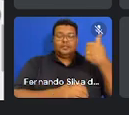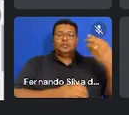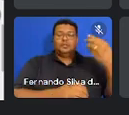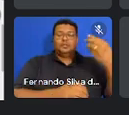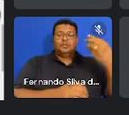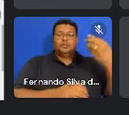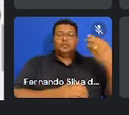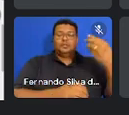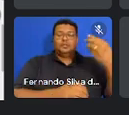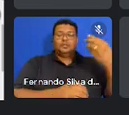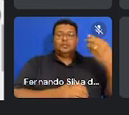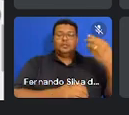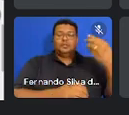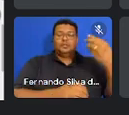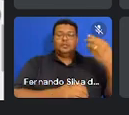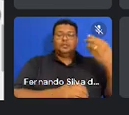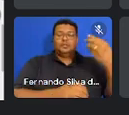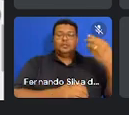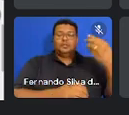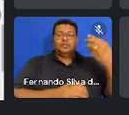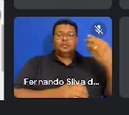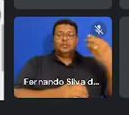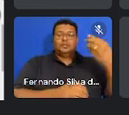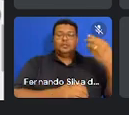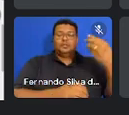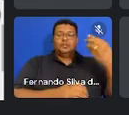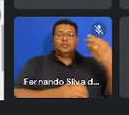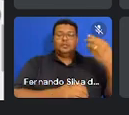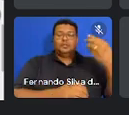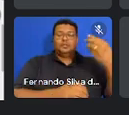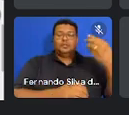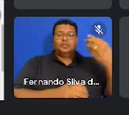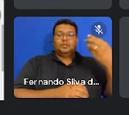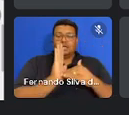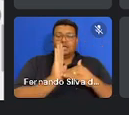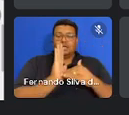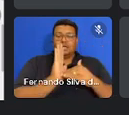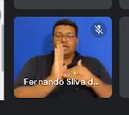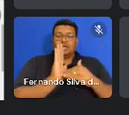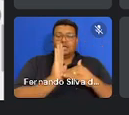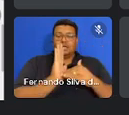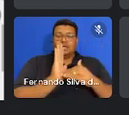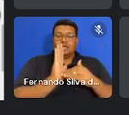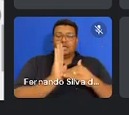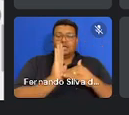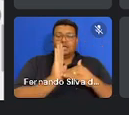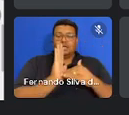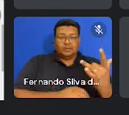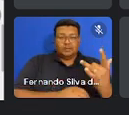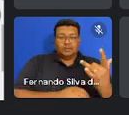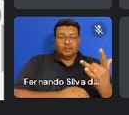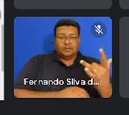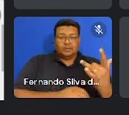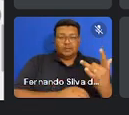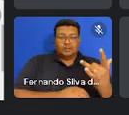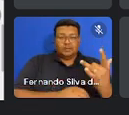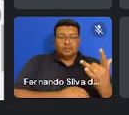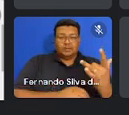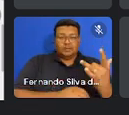novos envios. Até agora, até amanhã. Eu coloquei, se eu não me engano, até amanhã, dia 27.